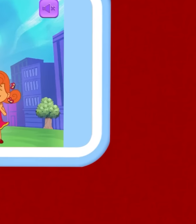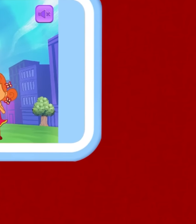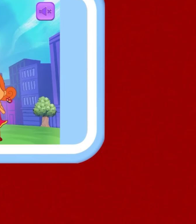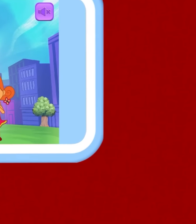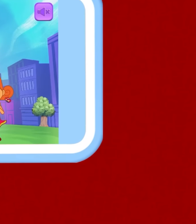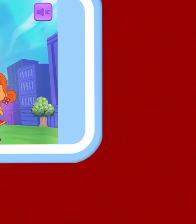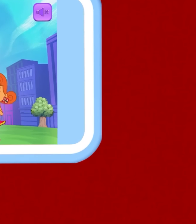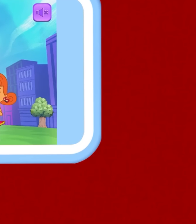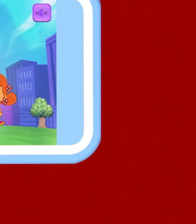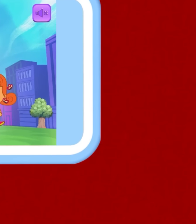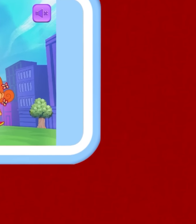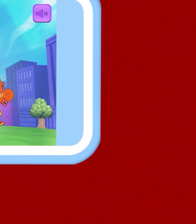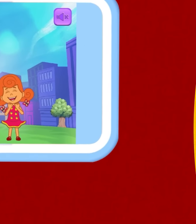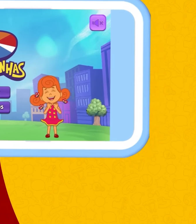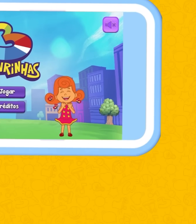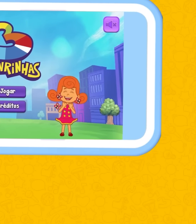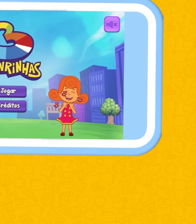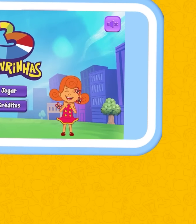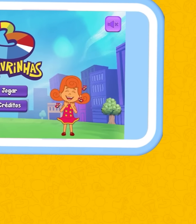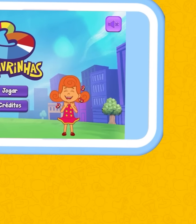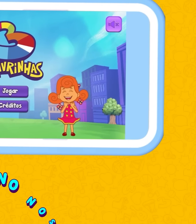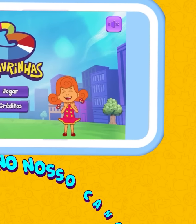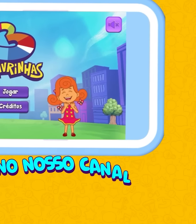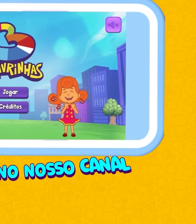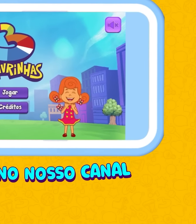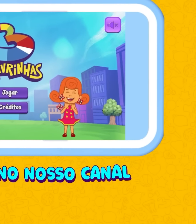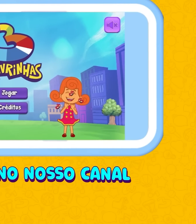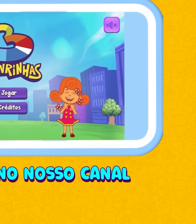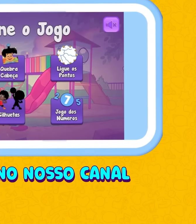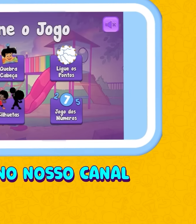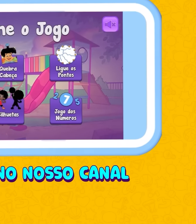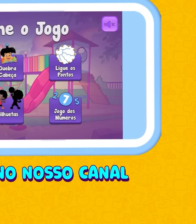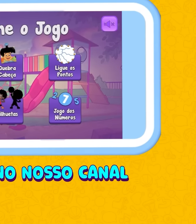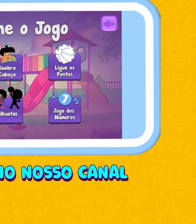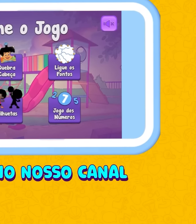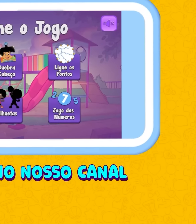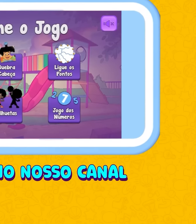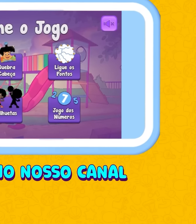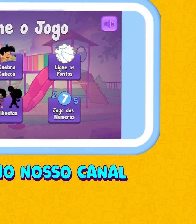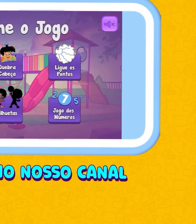oração. Oi, amiguinho! Antes de ir para o próximo vídeo, baixe agora o nosso